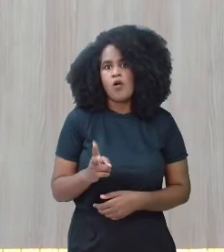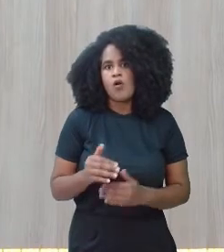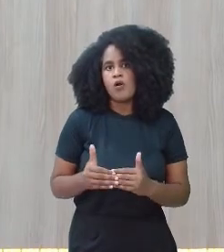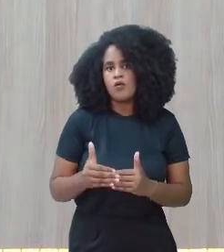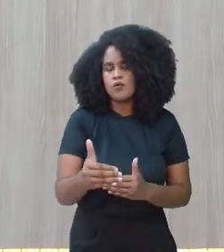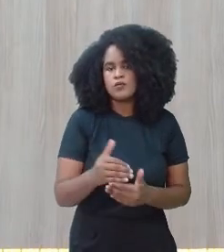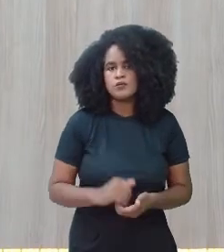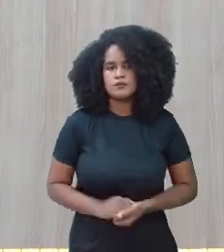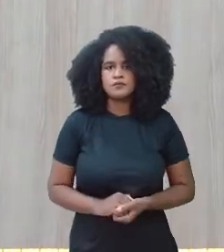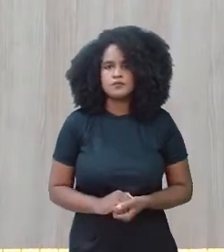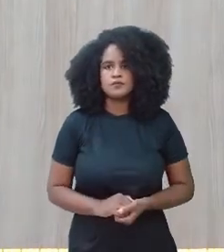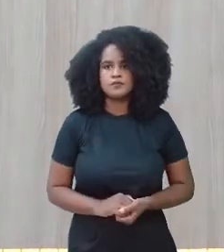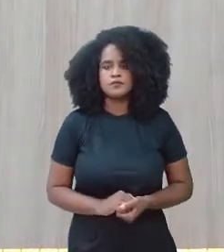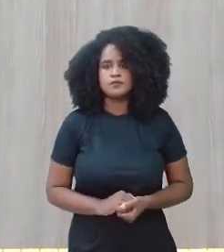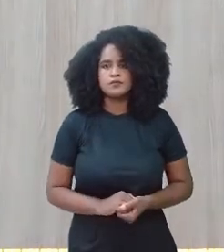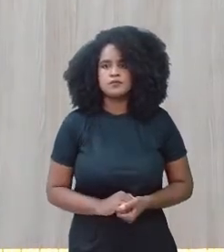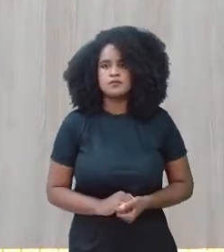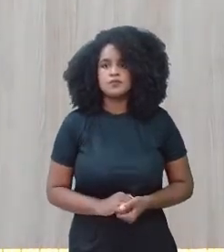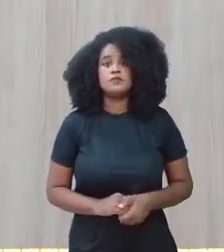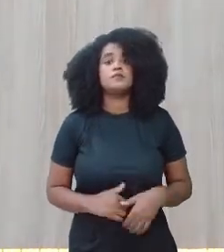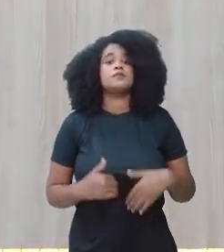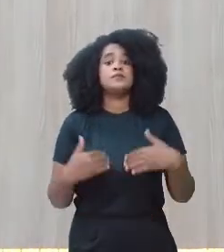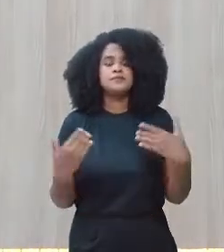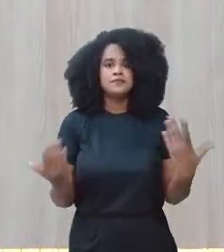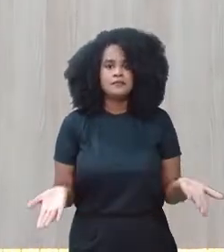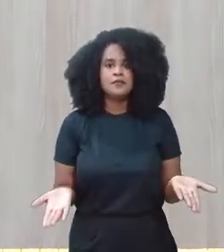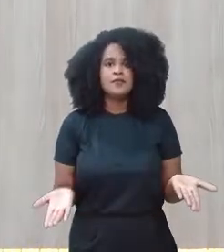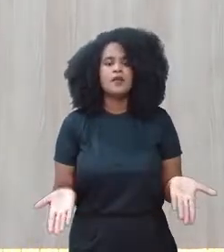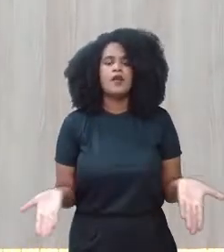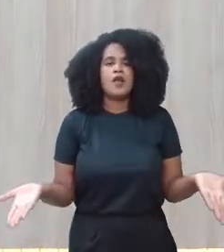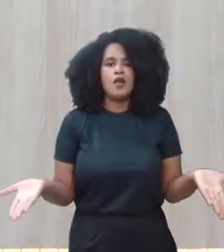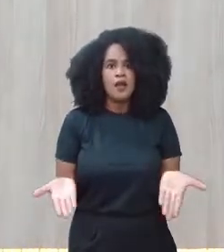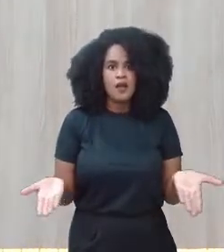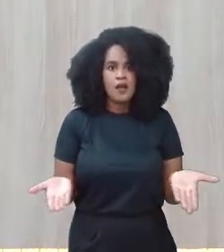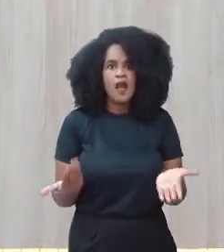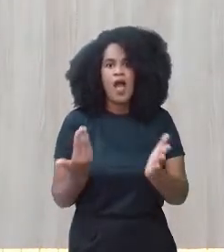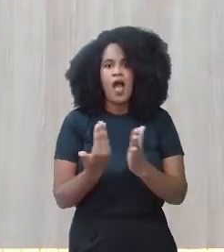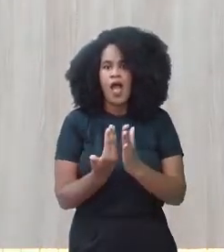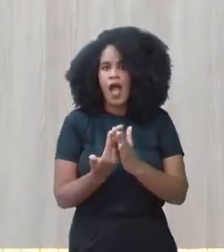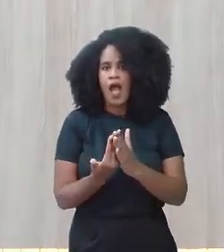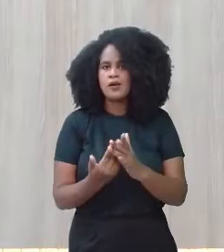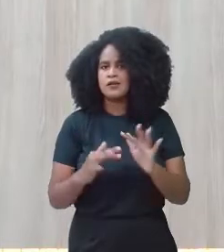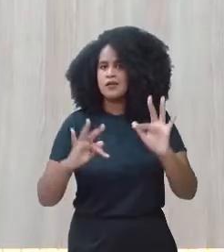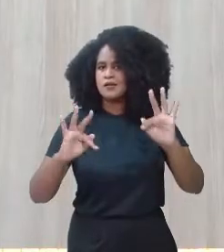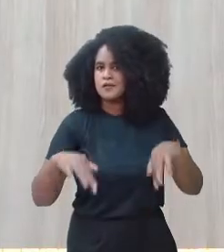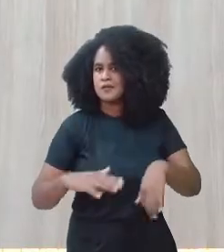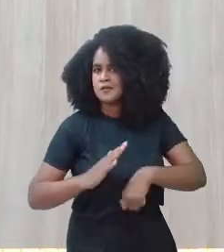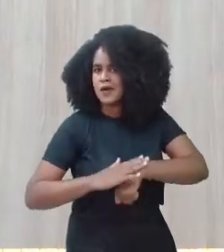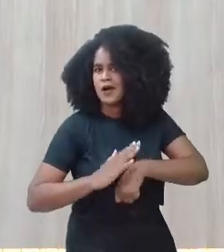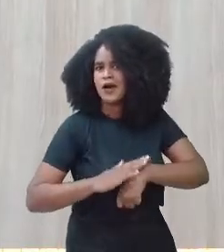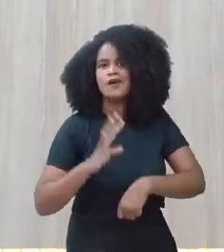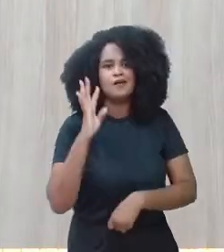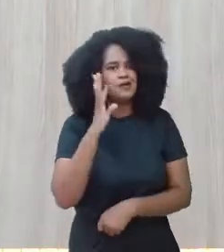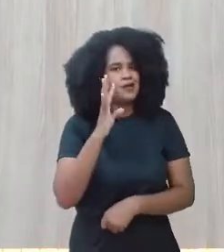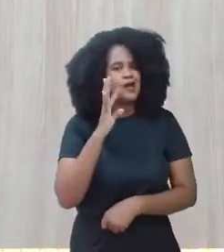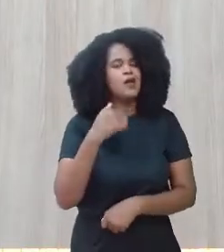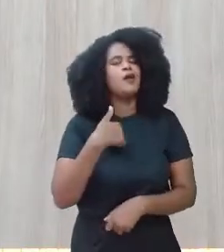beleza, Nádia? Tá bom. E, gente, vou fechar a aula de hoje com um momento bem legal. Preparei